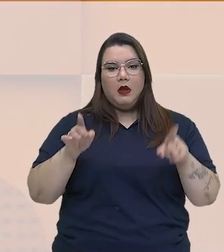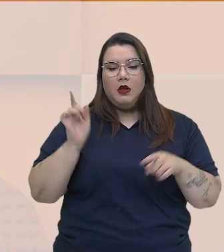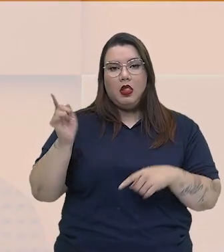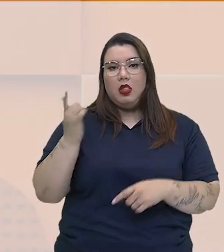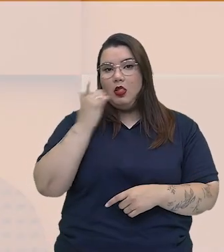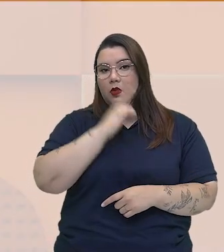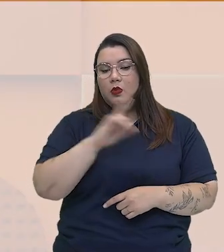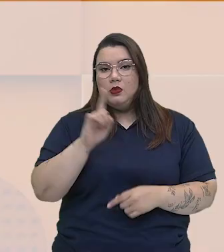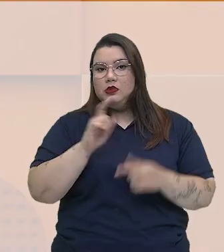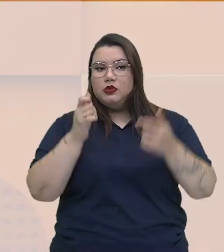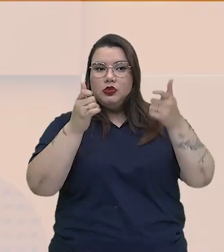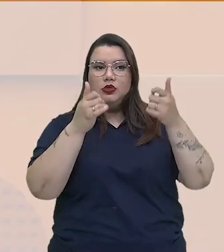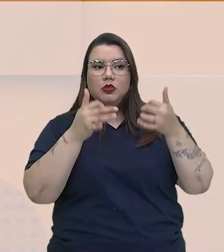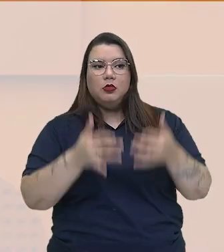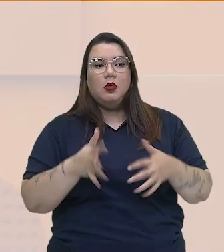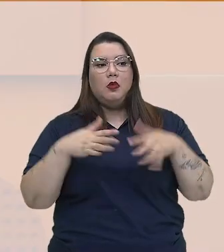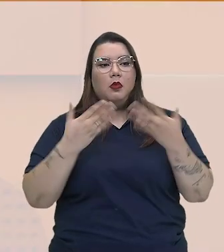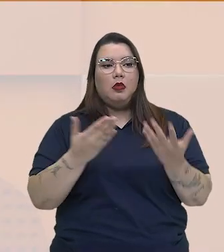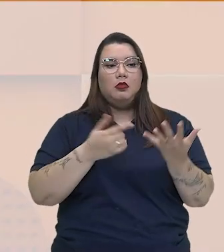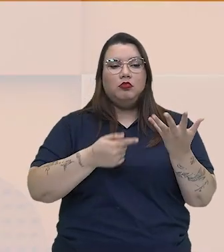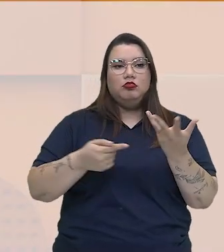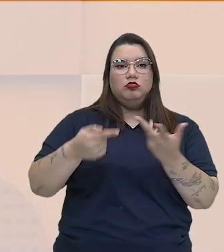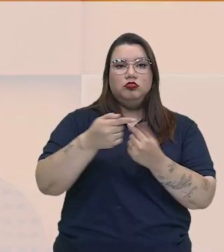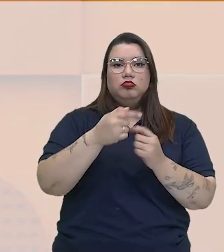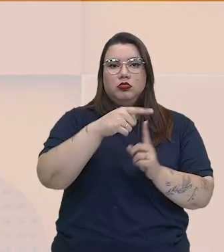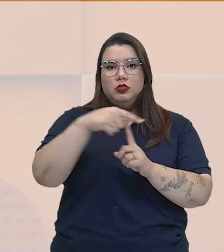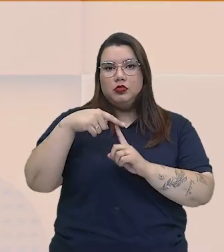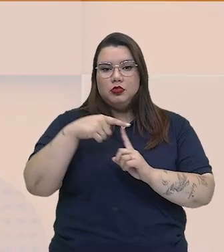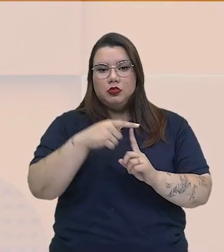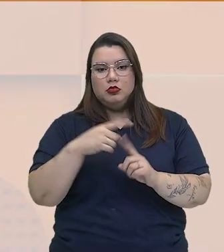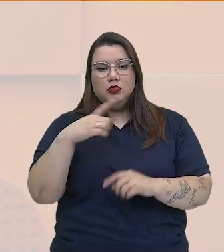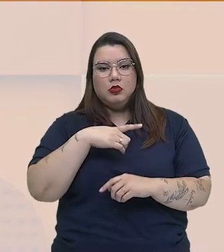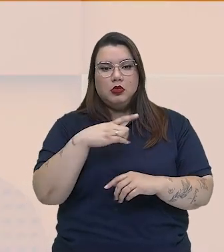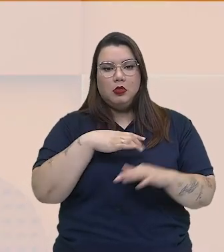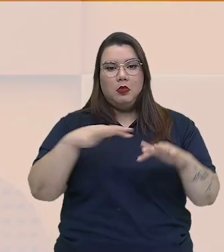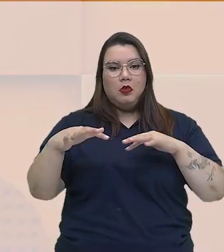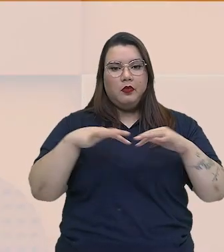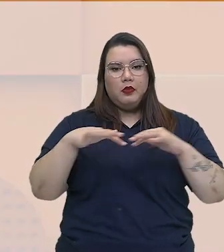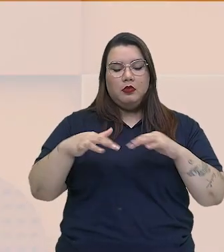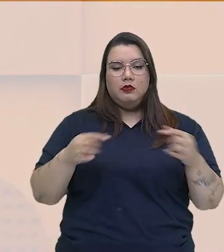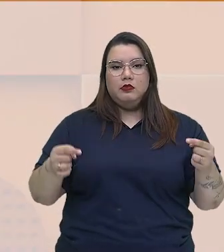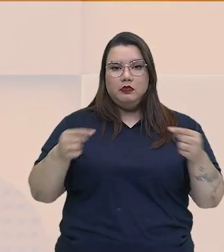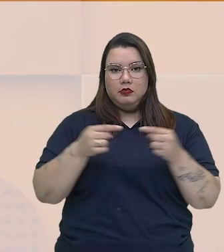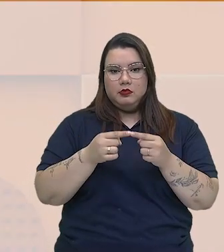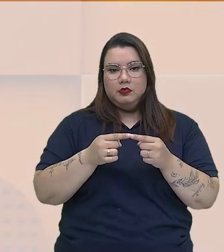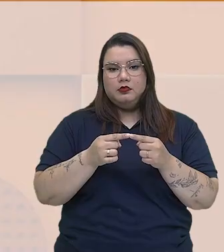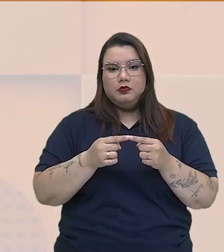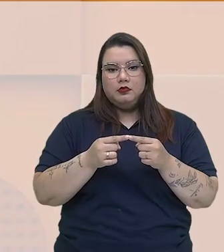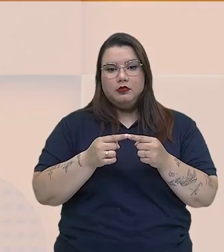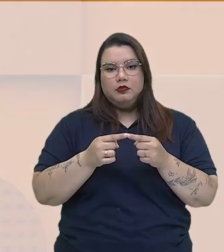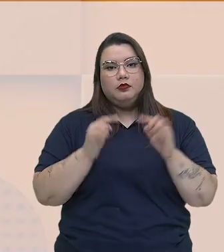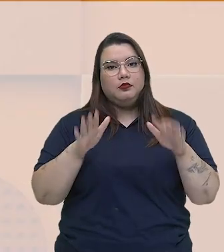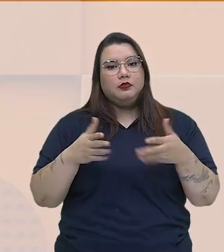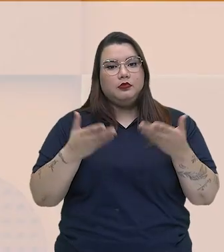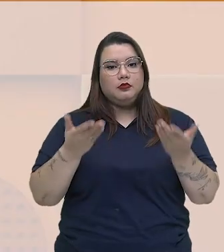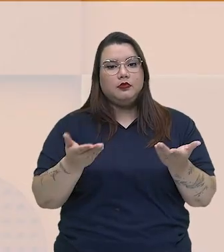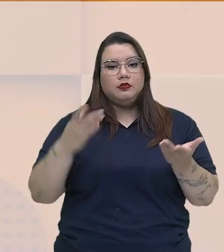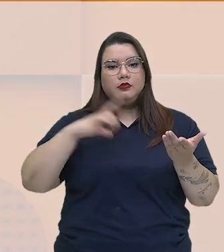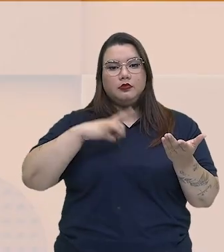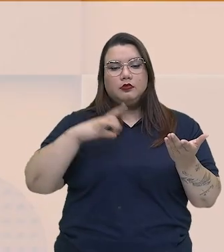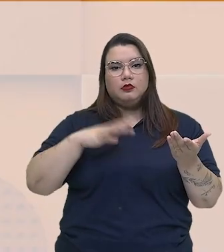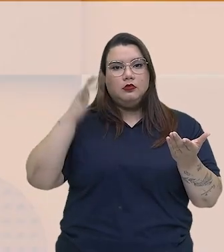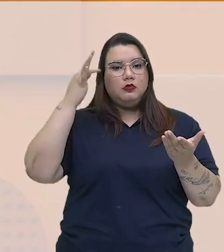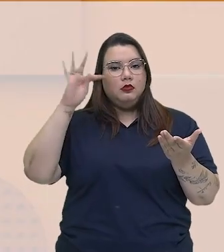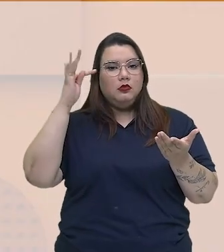não conseguia explicar quais eram essas forças que movimentavam esses continentes. E aí nós temos